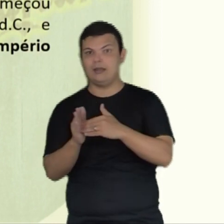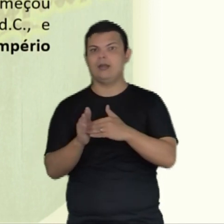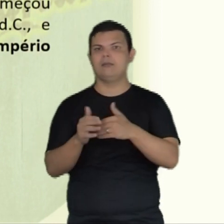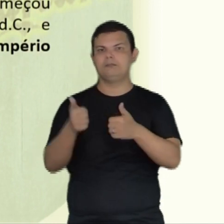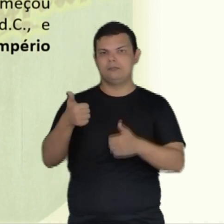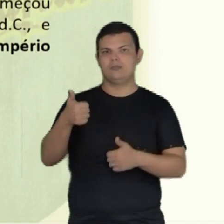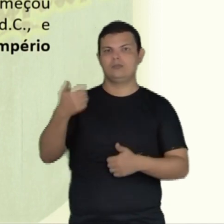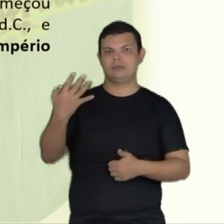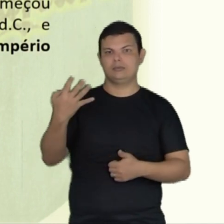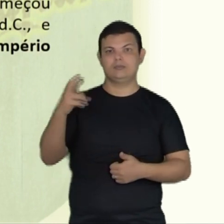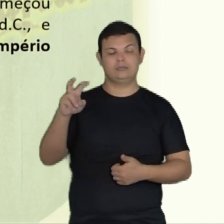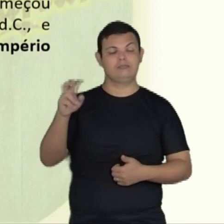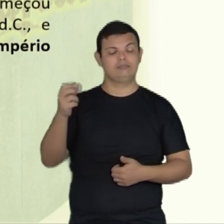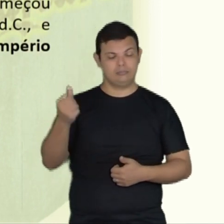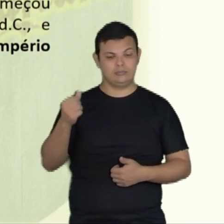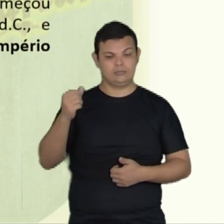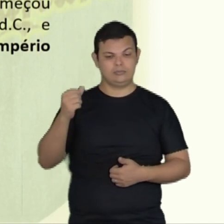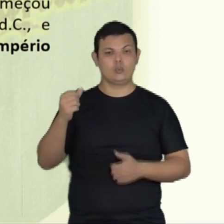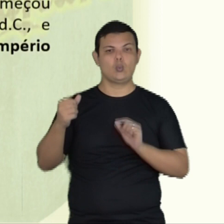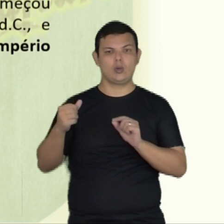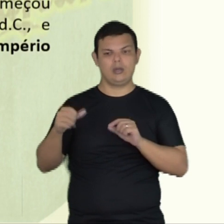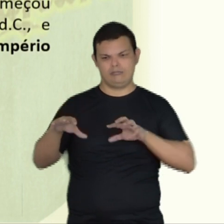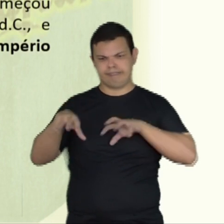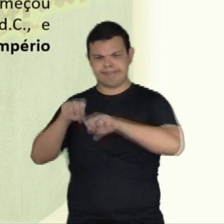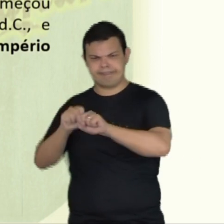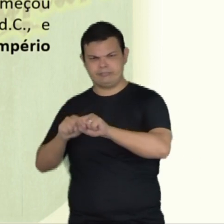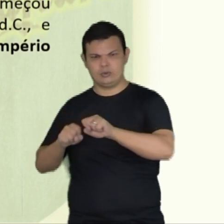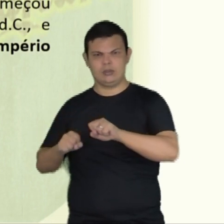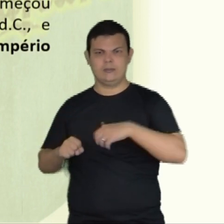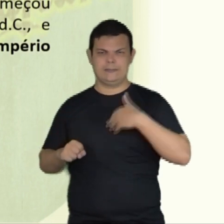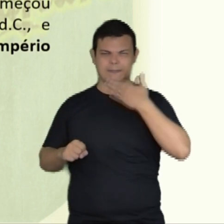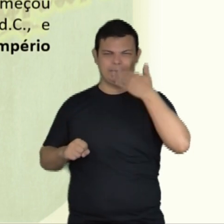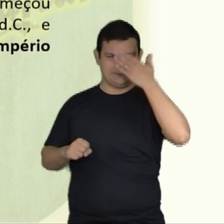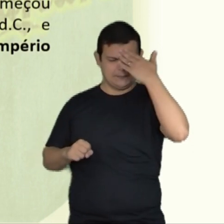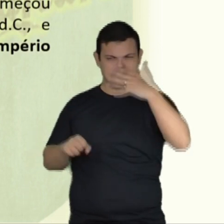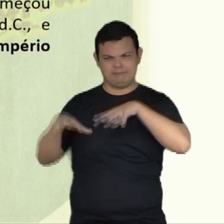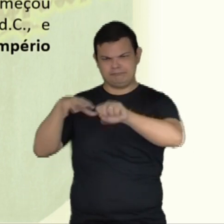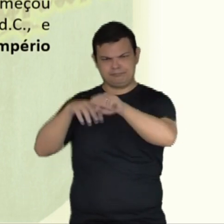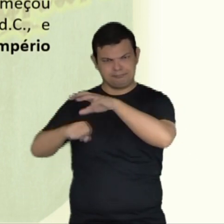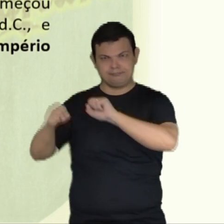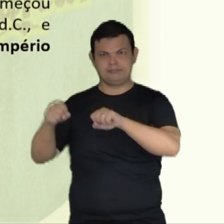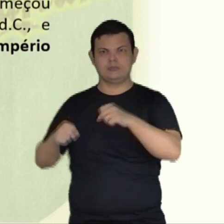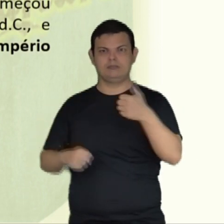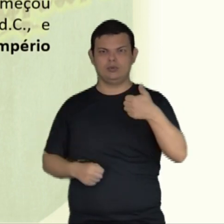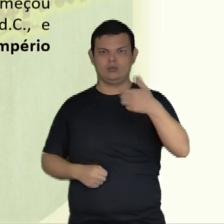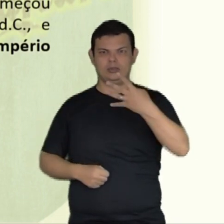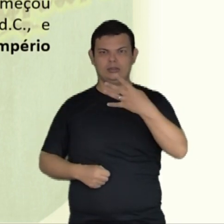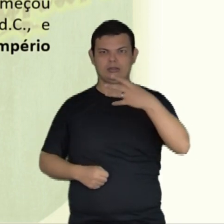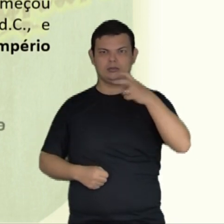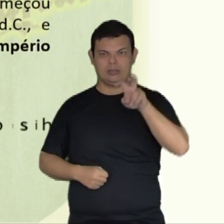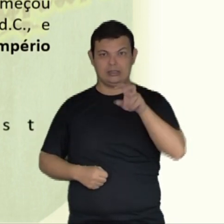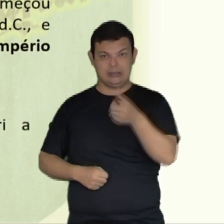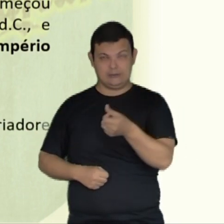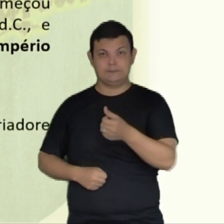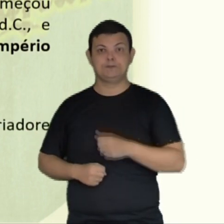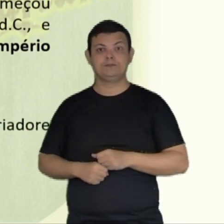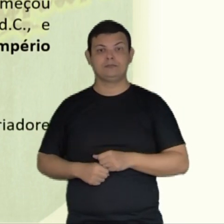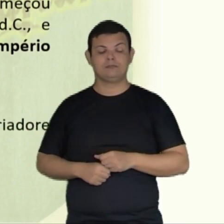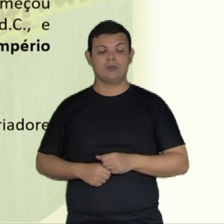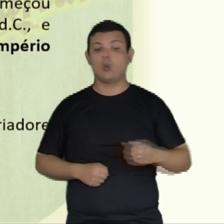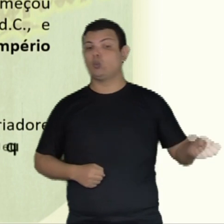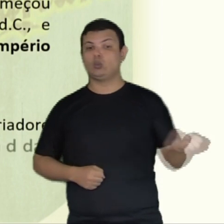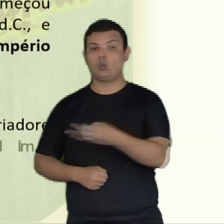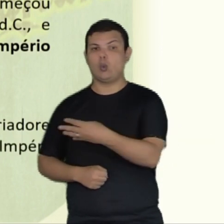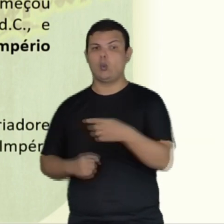Império Bizantino, pelos turcos otomanos em 1453. Já o termo Idade Moderna foi uma